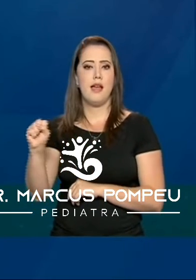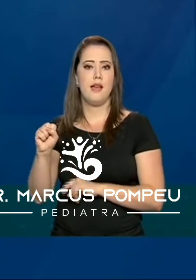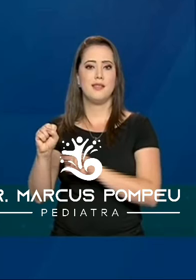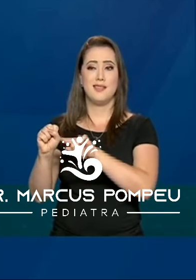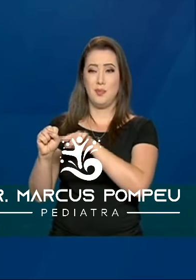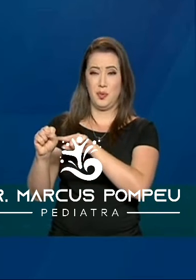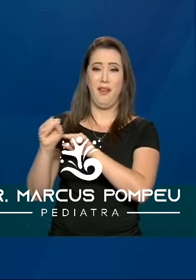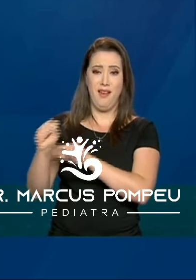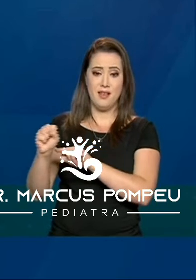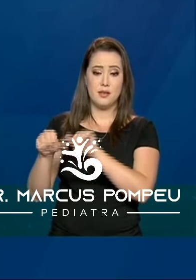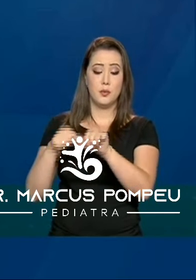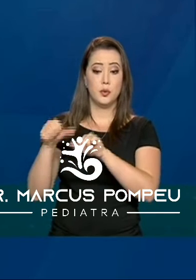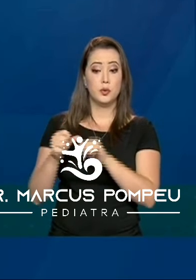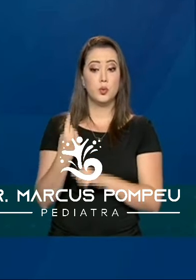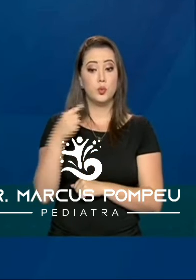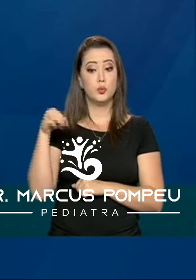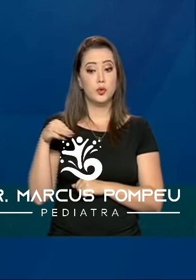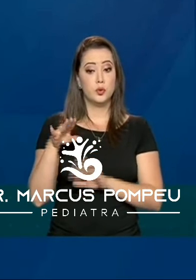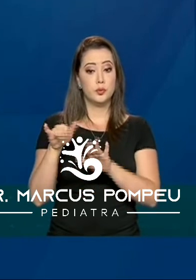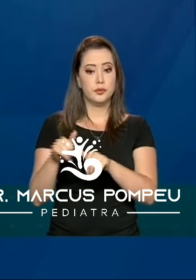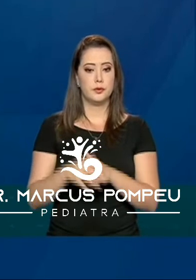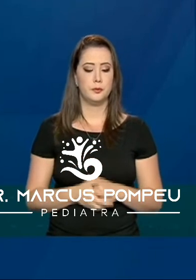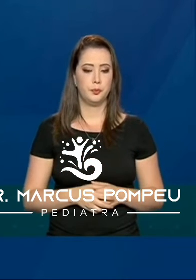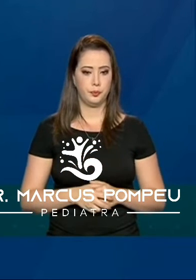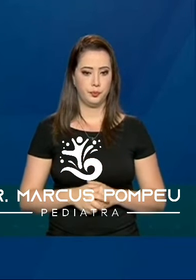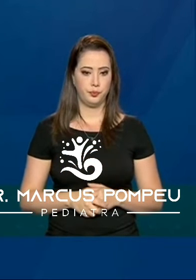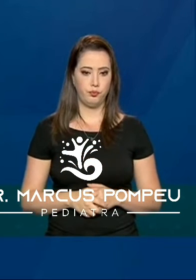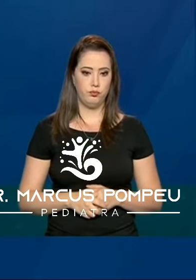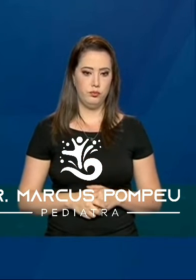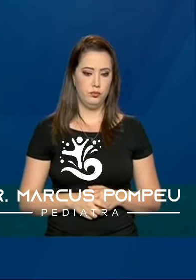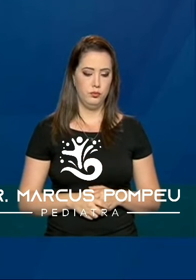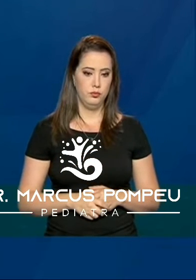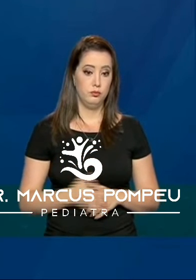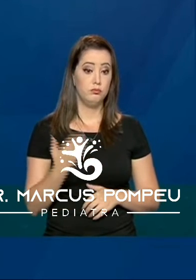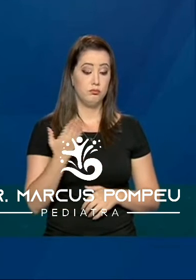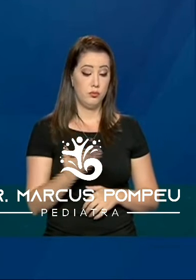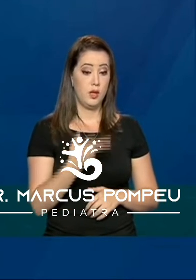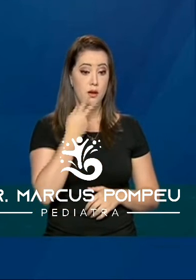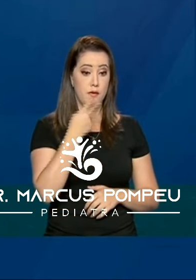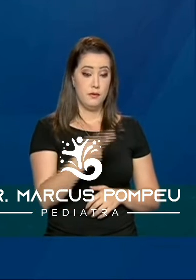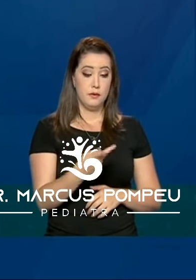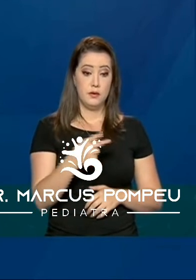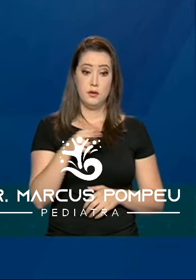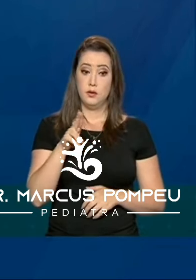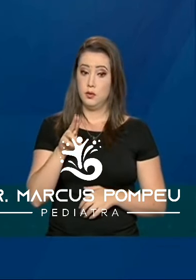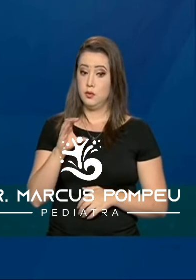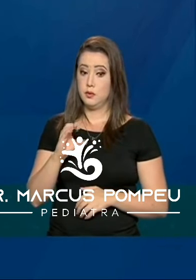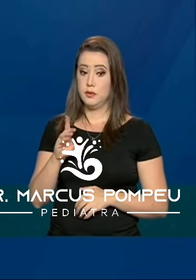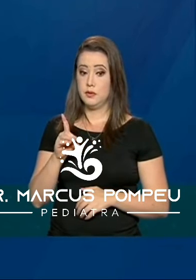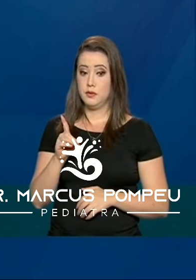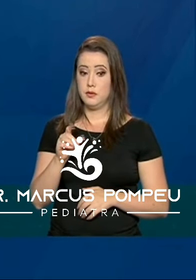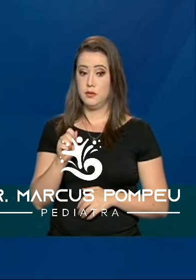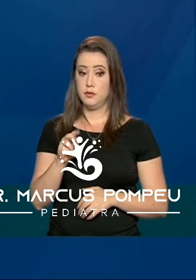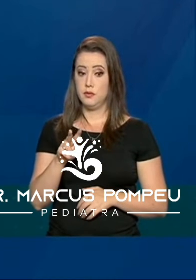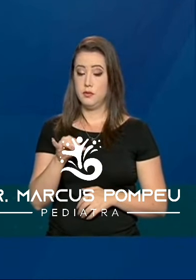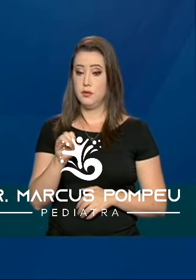muito. 1 minuto. Ok. E o C. Davis diz que pacientes com